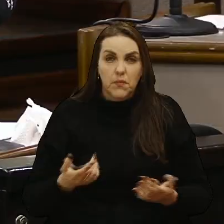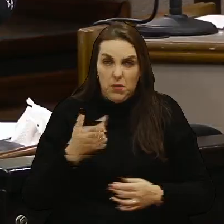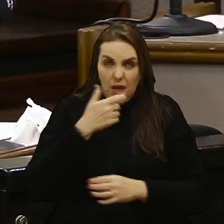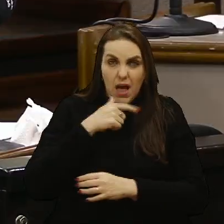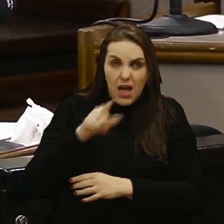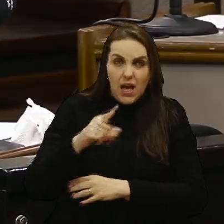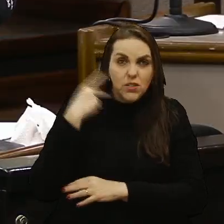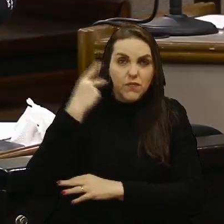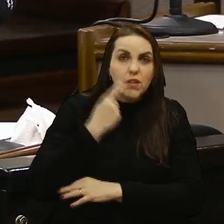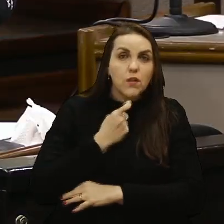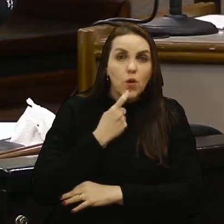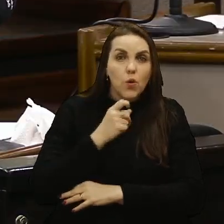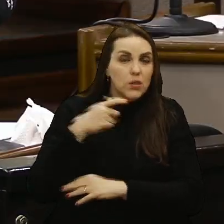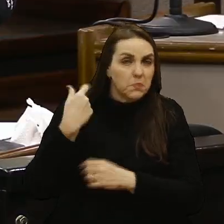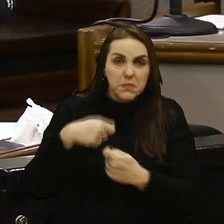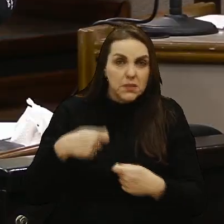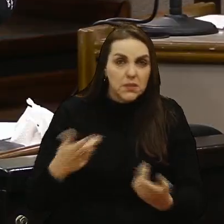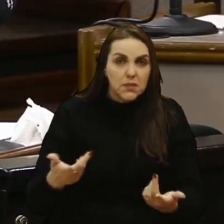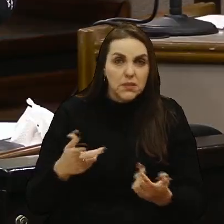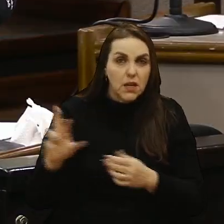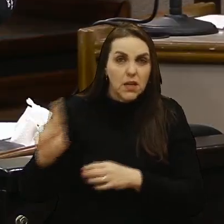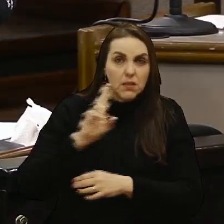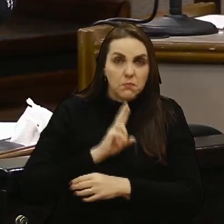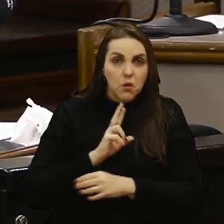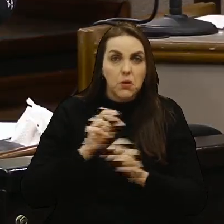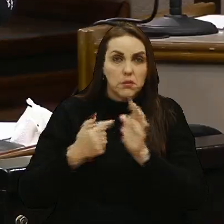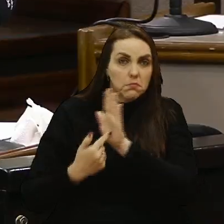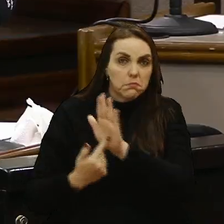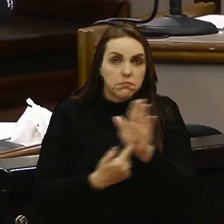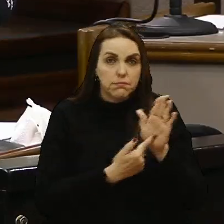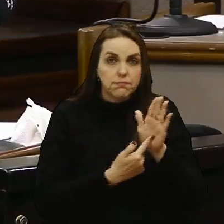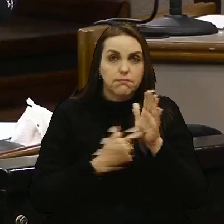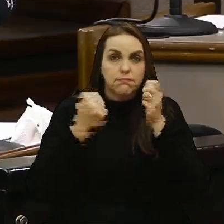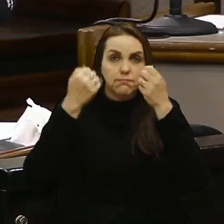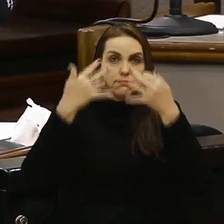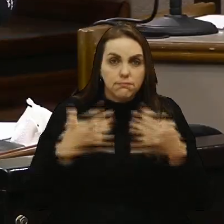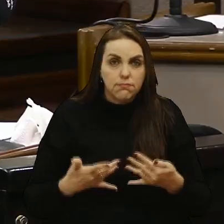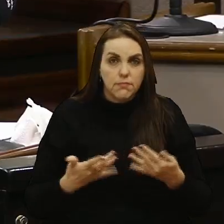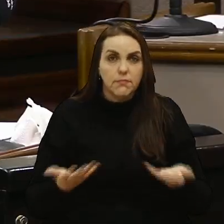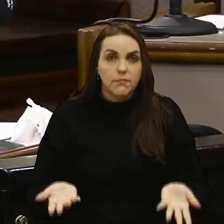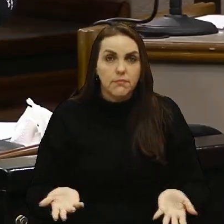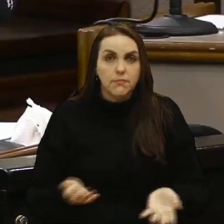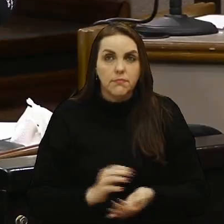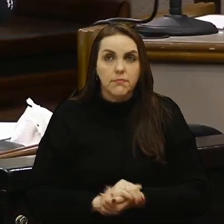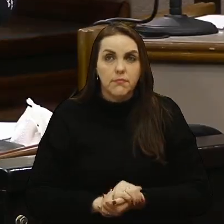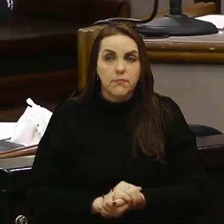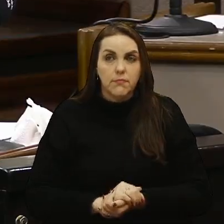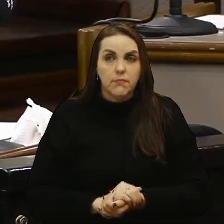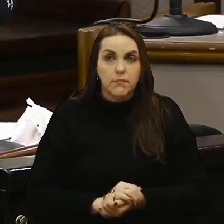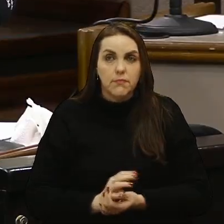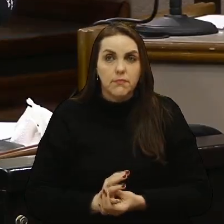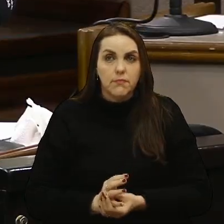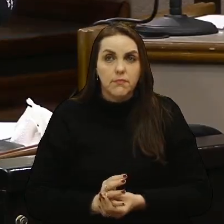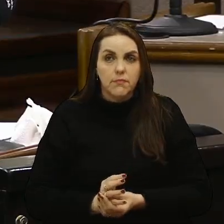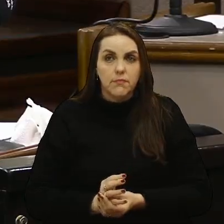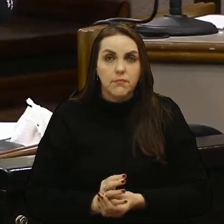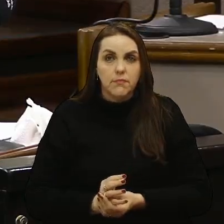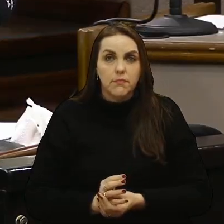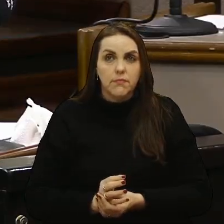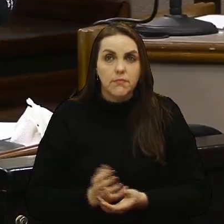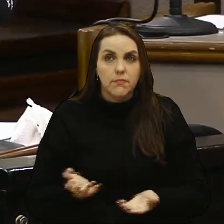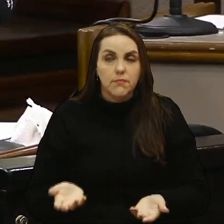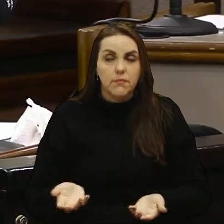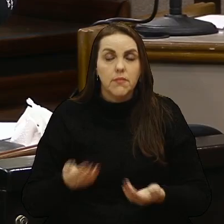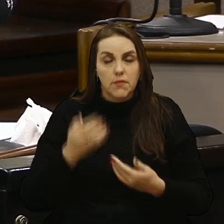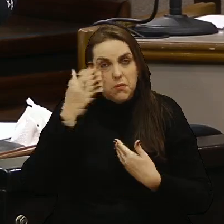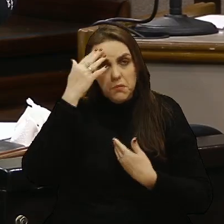de informação não precisa ser exposto aqui, falado? Muito obrigado. Obrigado, então. Eu acho, assim,